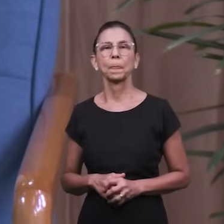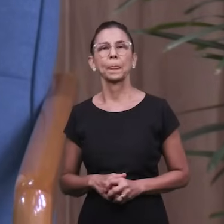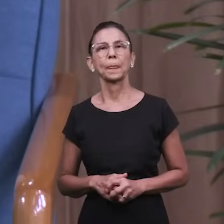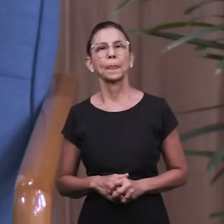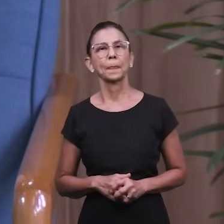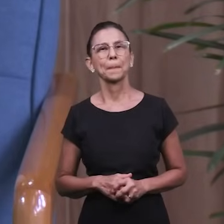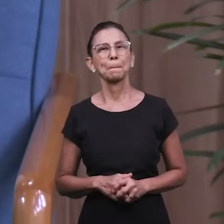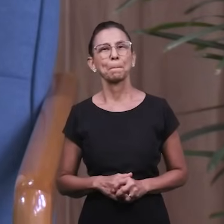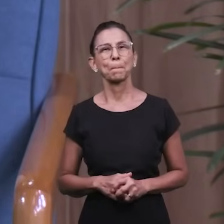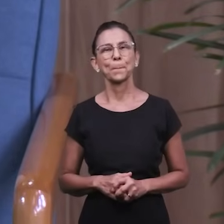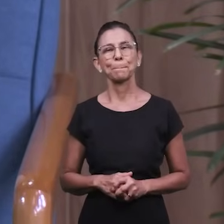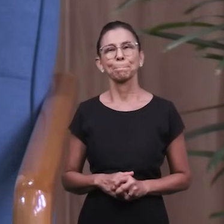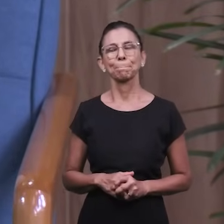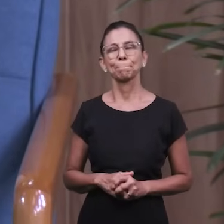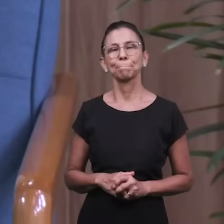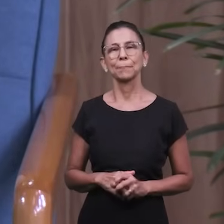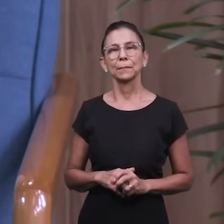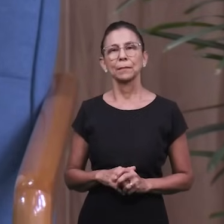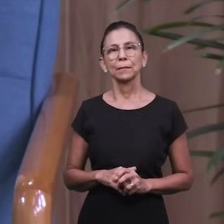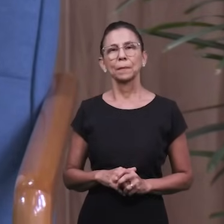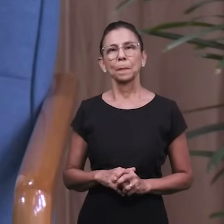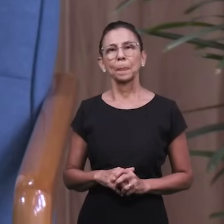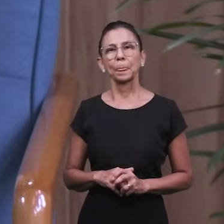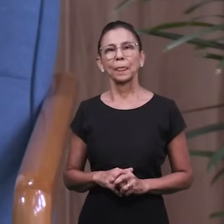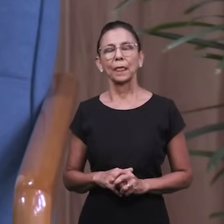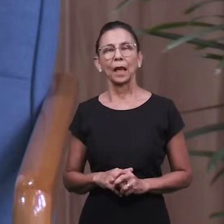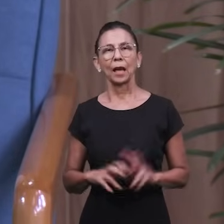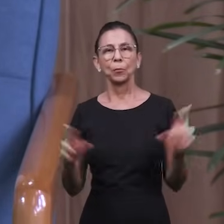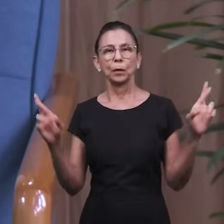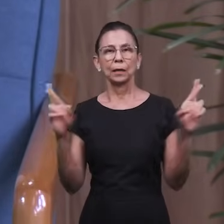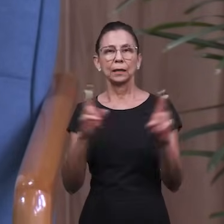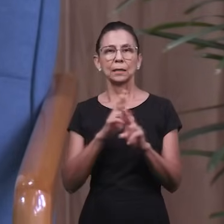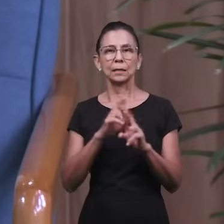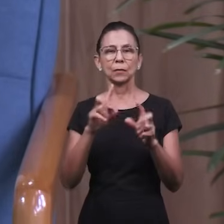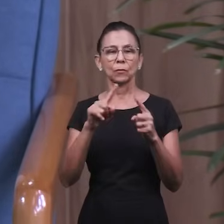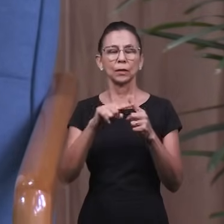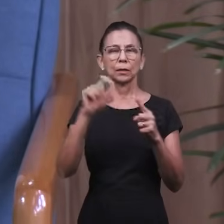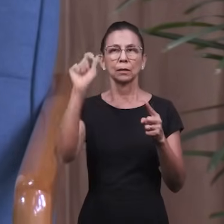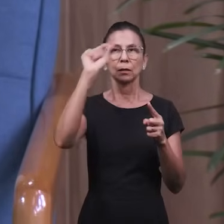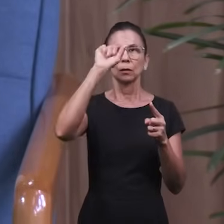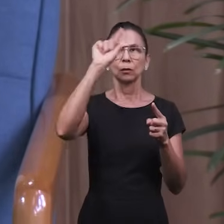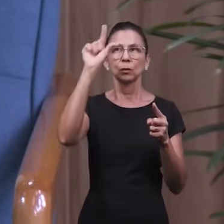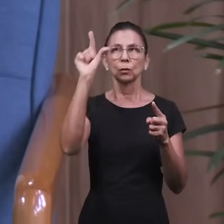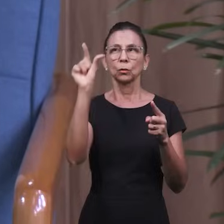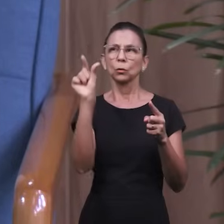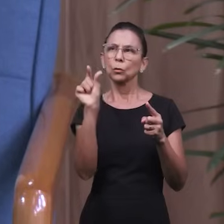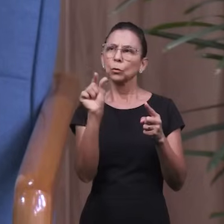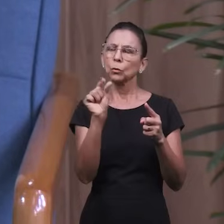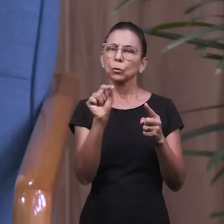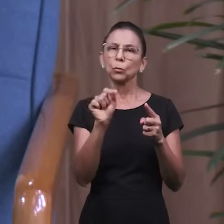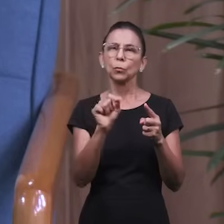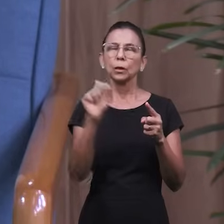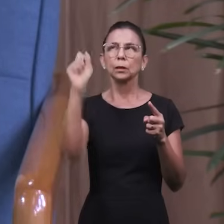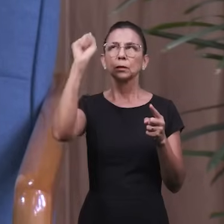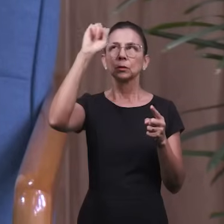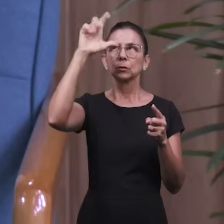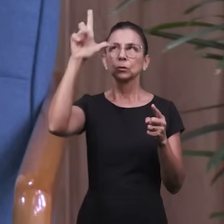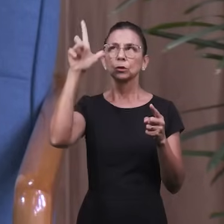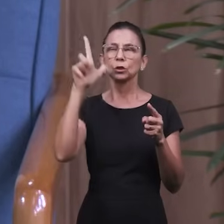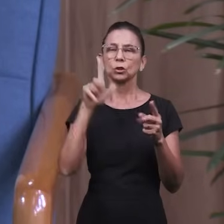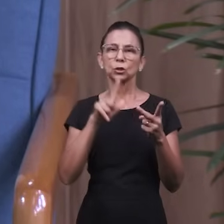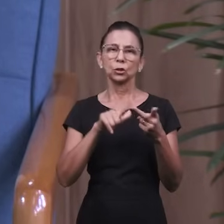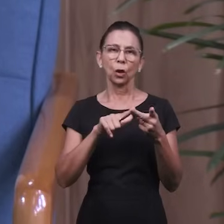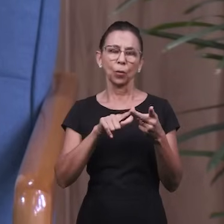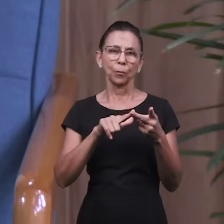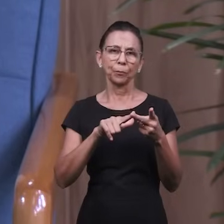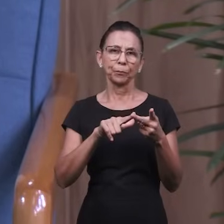essa relação, que é uma coisa que todo mundo sabe, que é muito antiga, né, da lua com o sol. Né? Quer dizer, a lua não tem luz